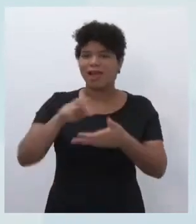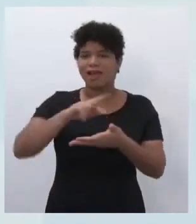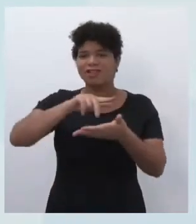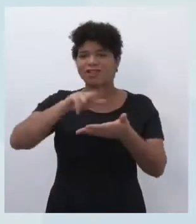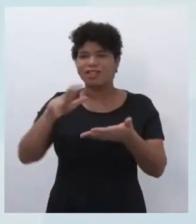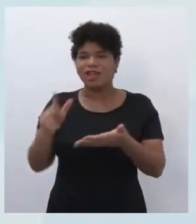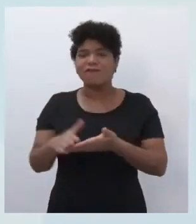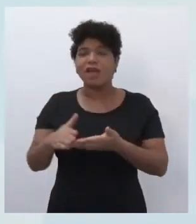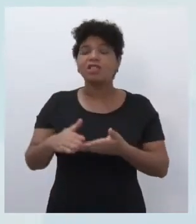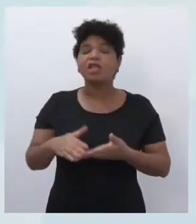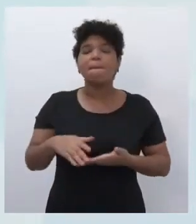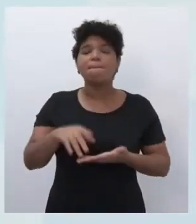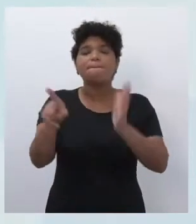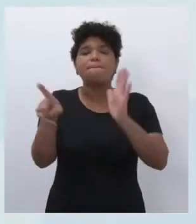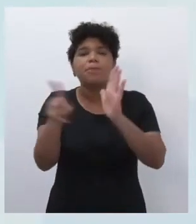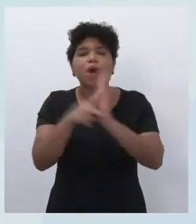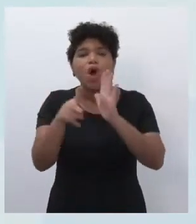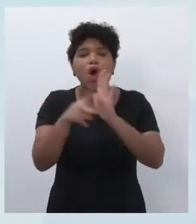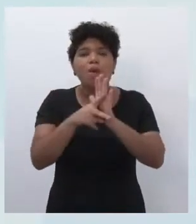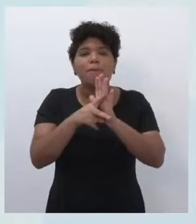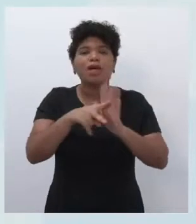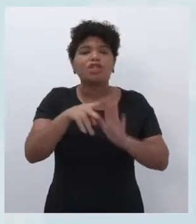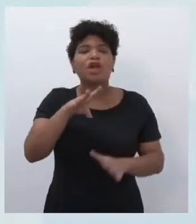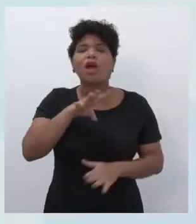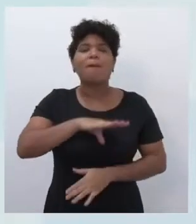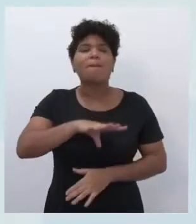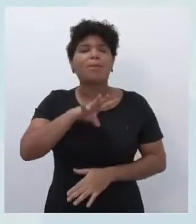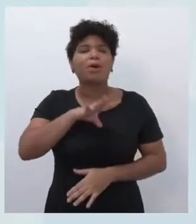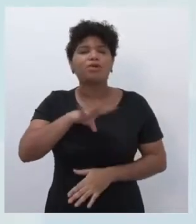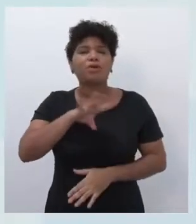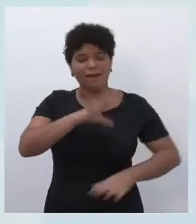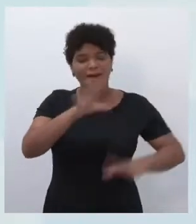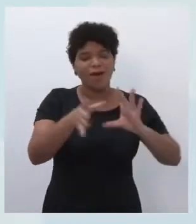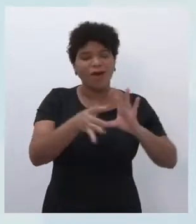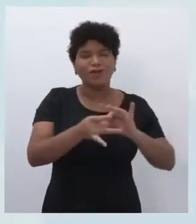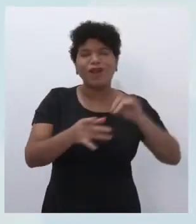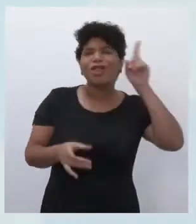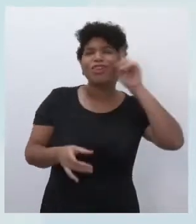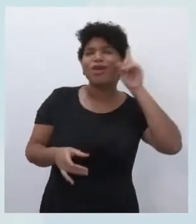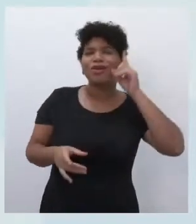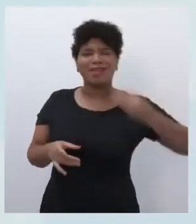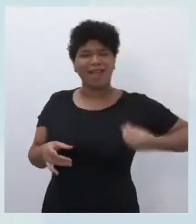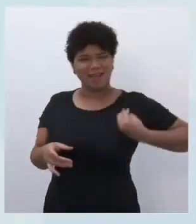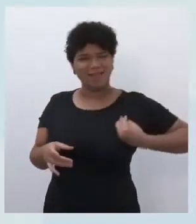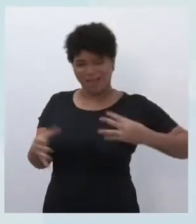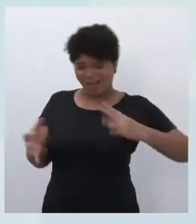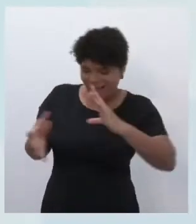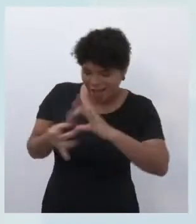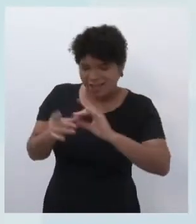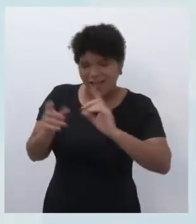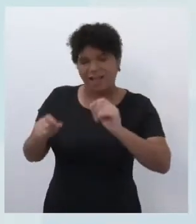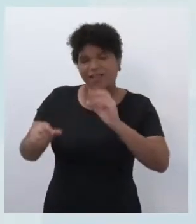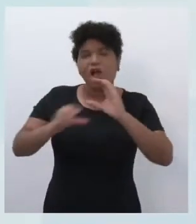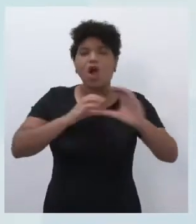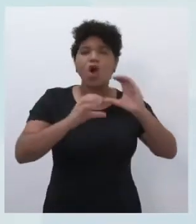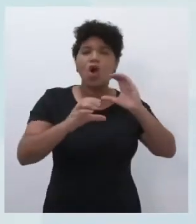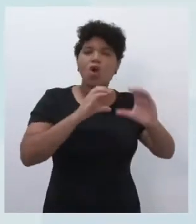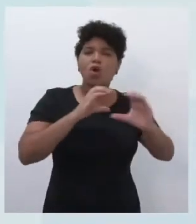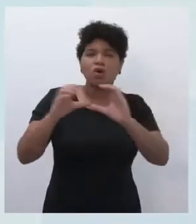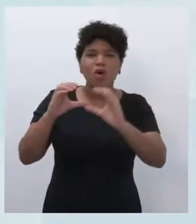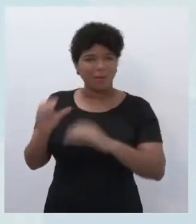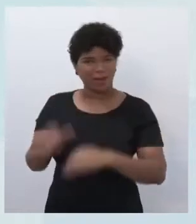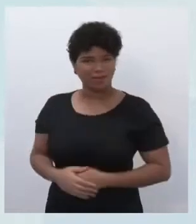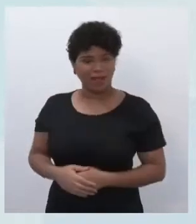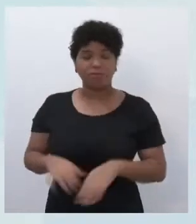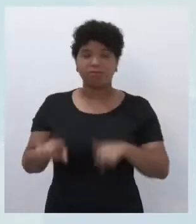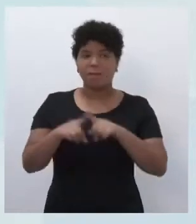cantigas, entre outros textos do campo da vida cotidiana, considerando a situação comunicativa, o tema-assunto, a